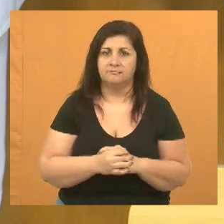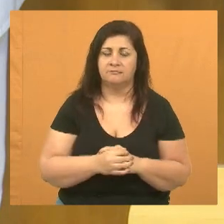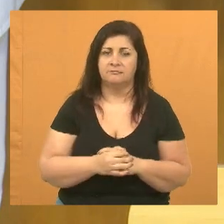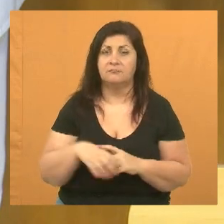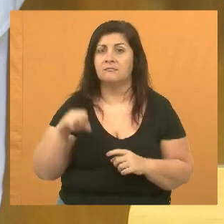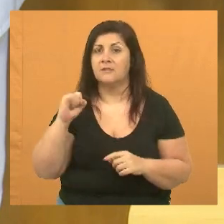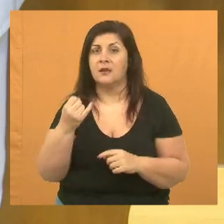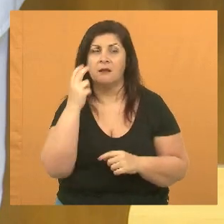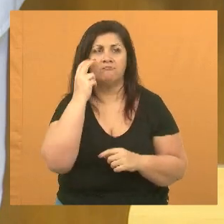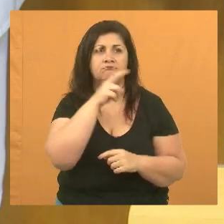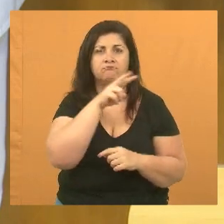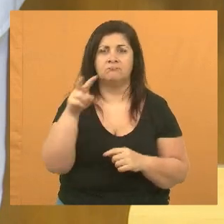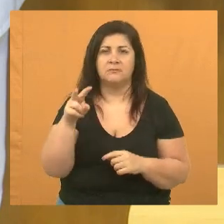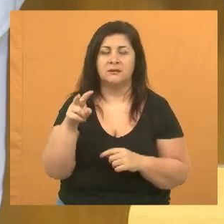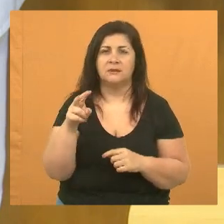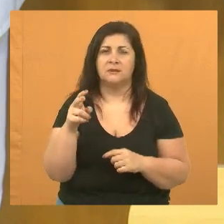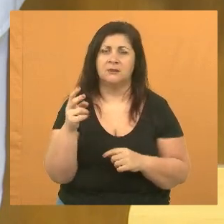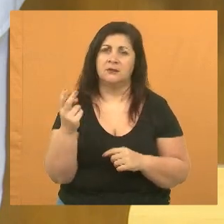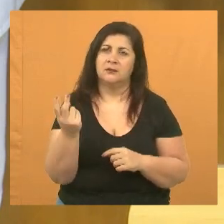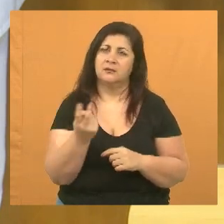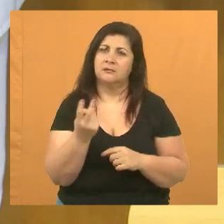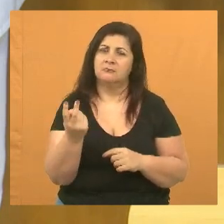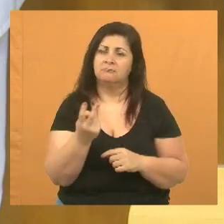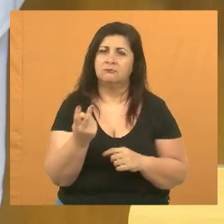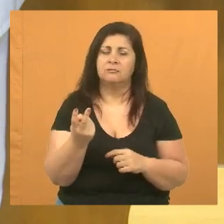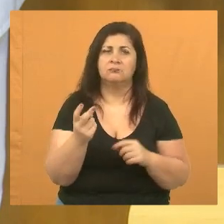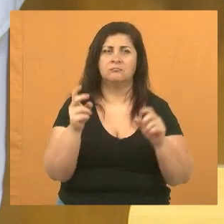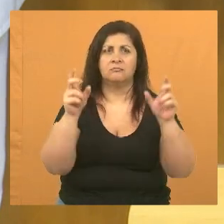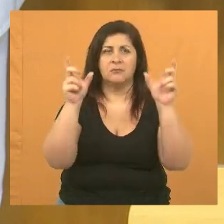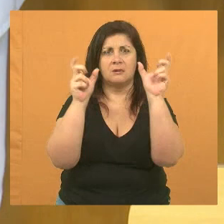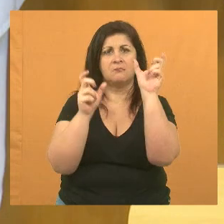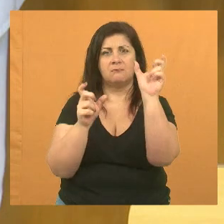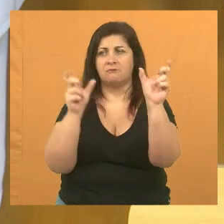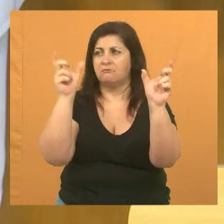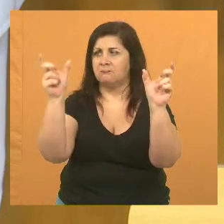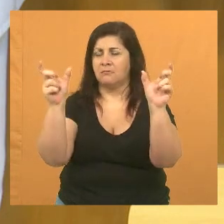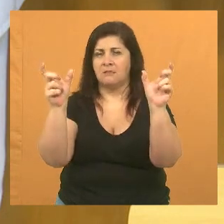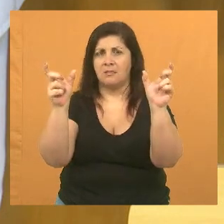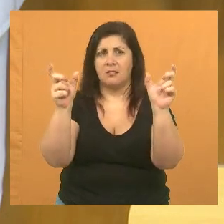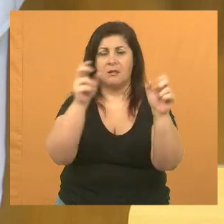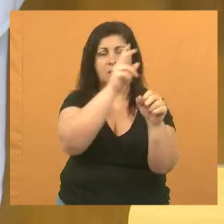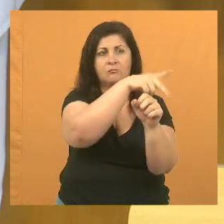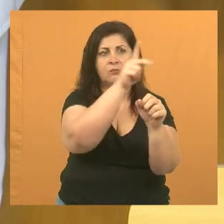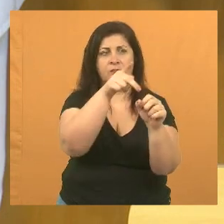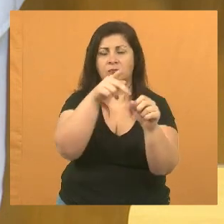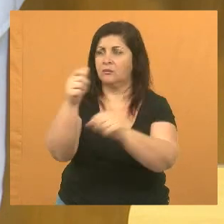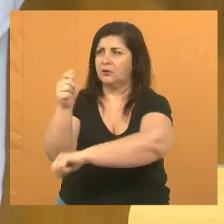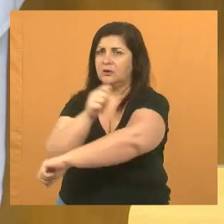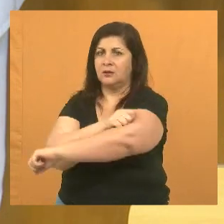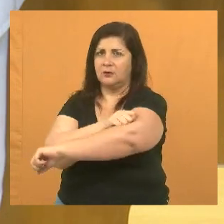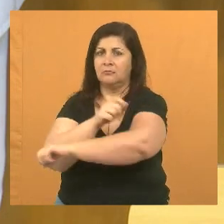Se a gente olhar para os dois termos, professor e aluno,